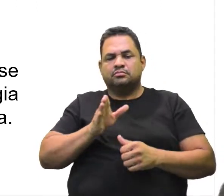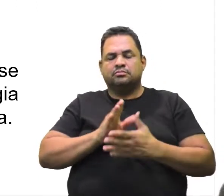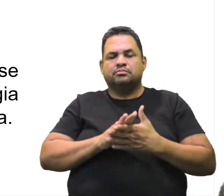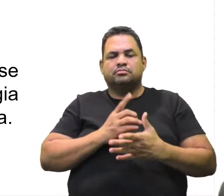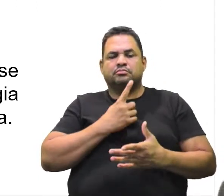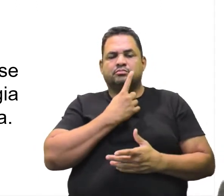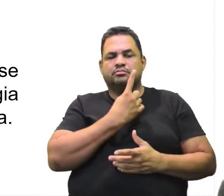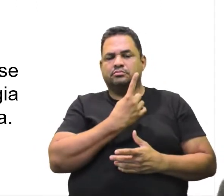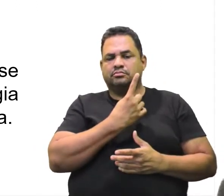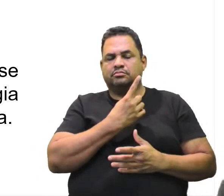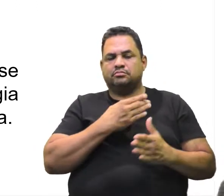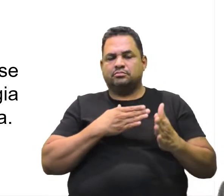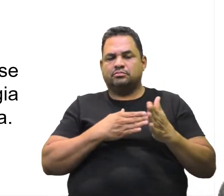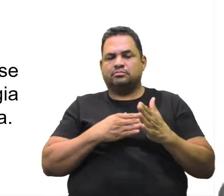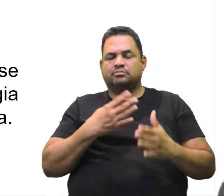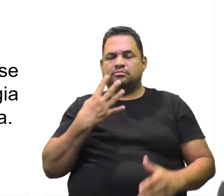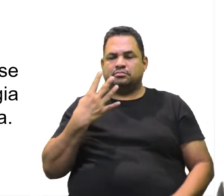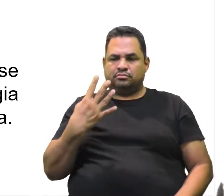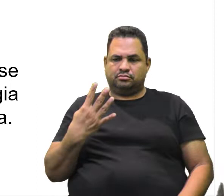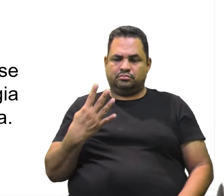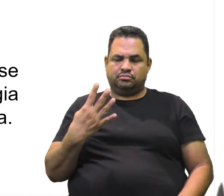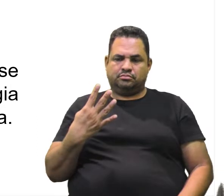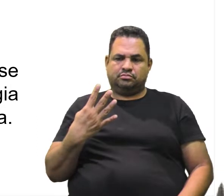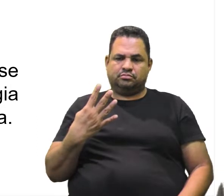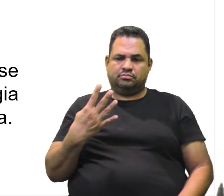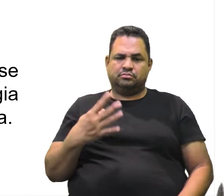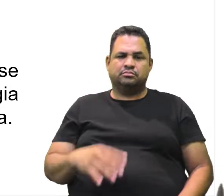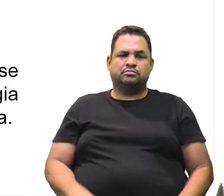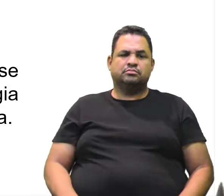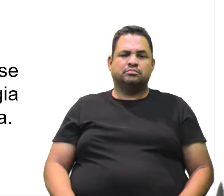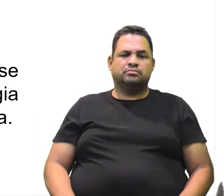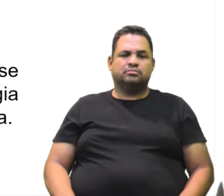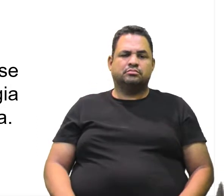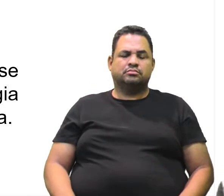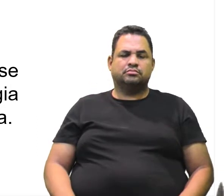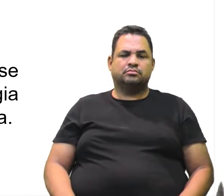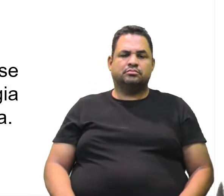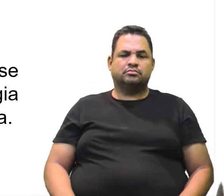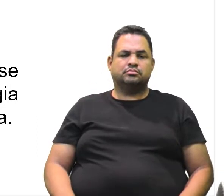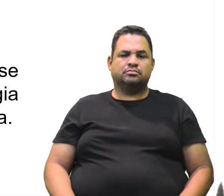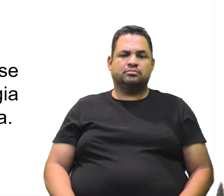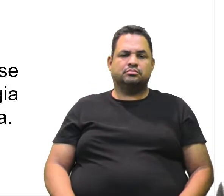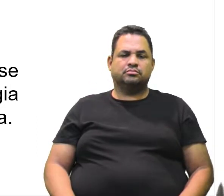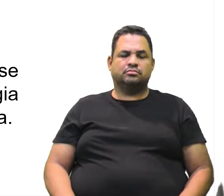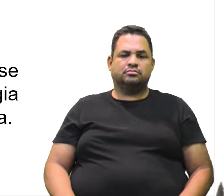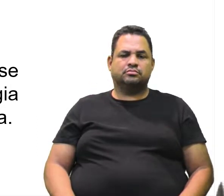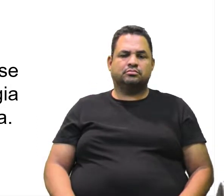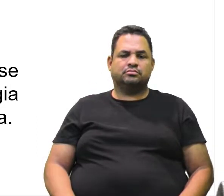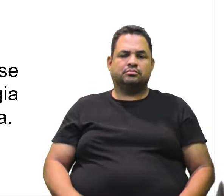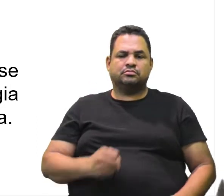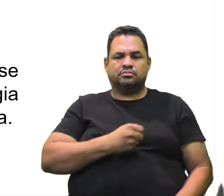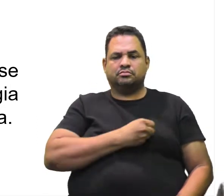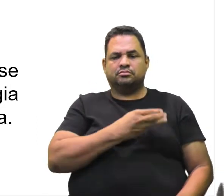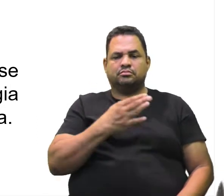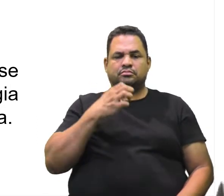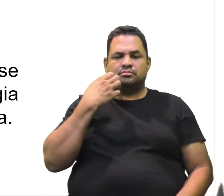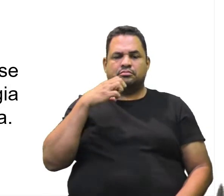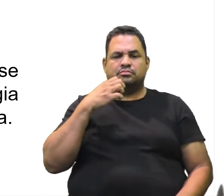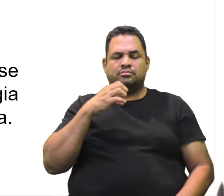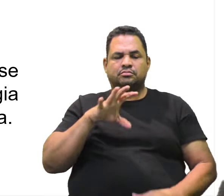representada 1 e 4, a quantidade de